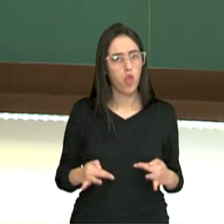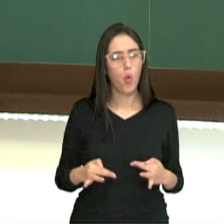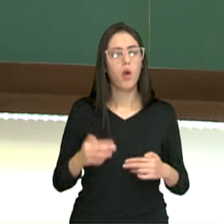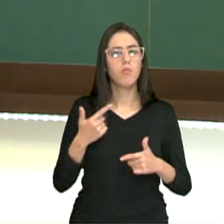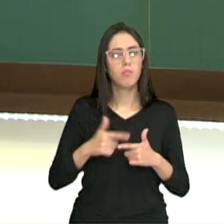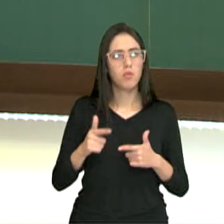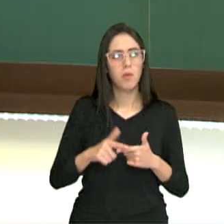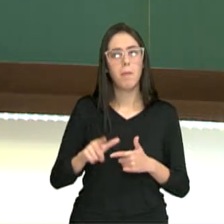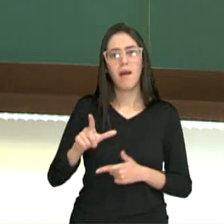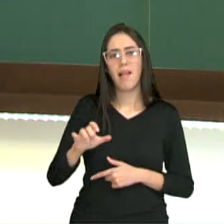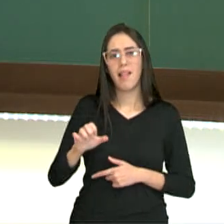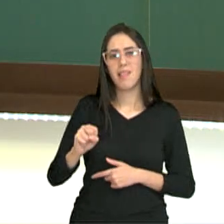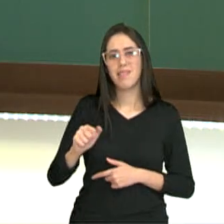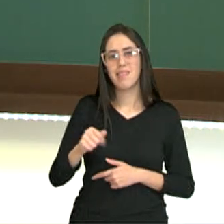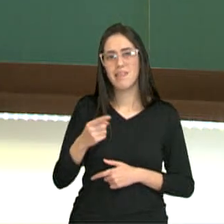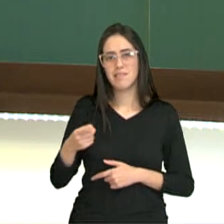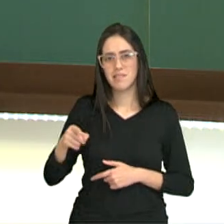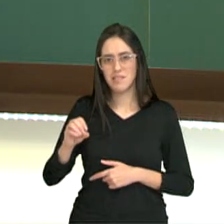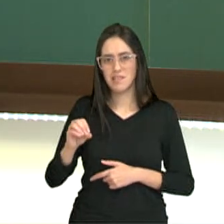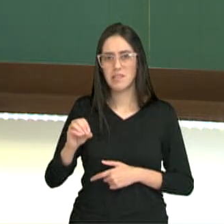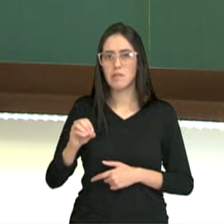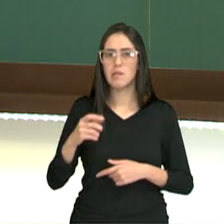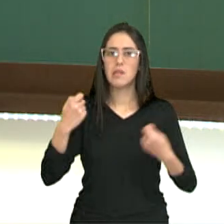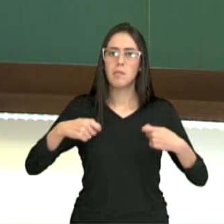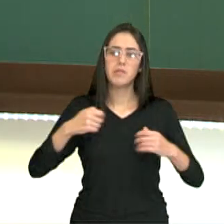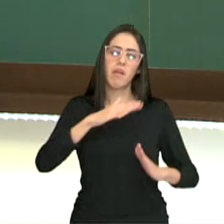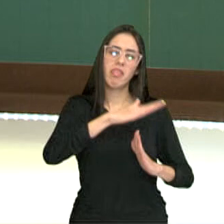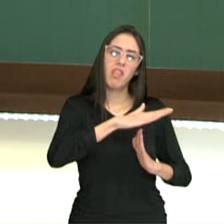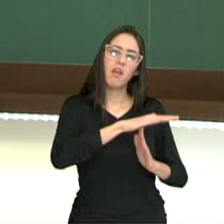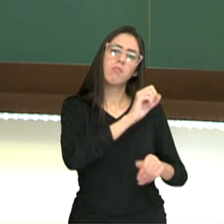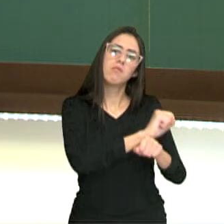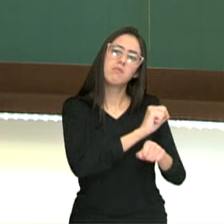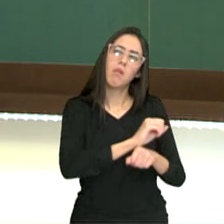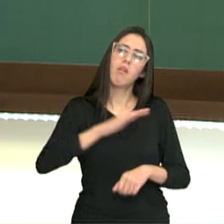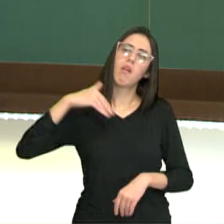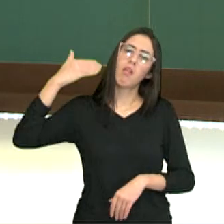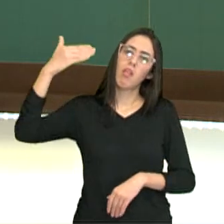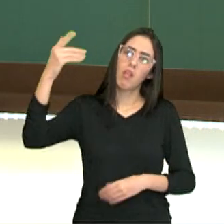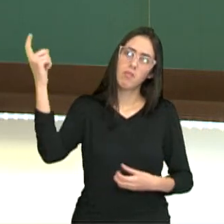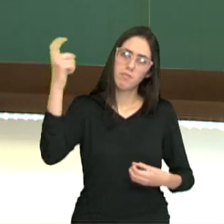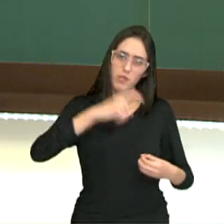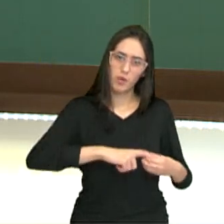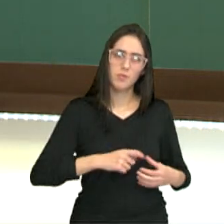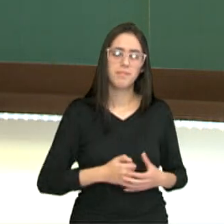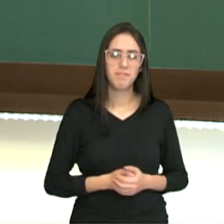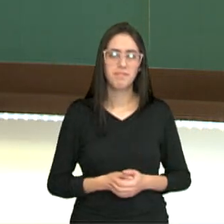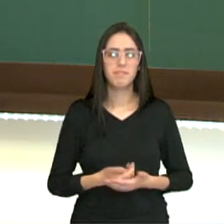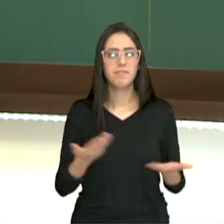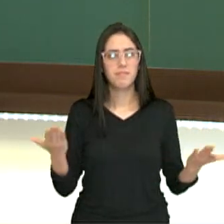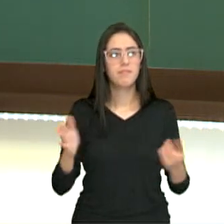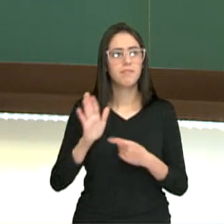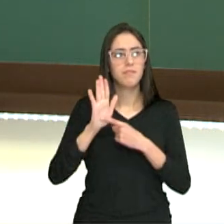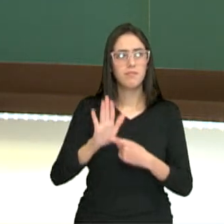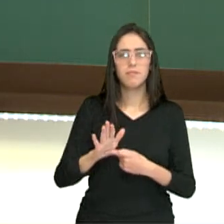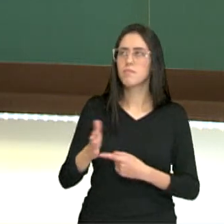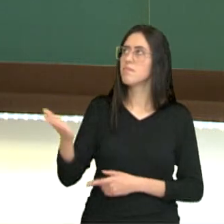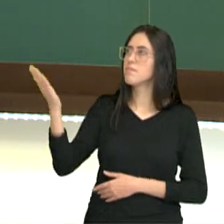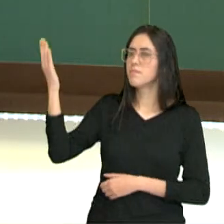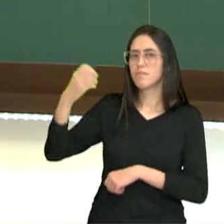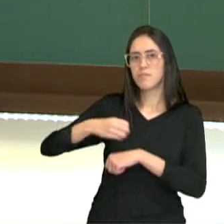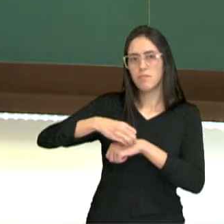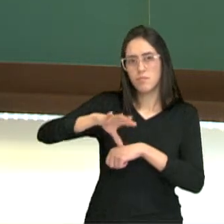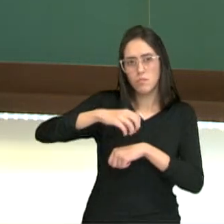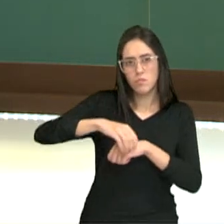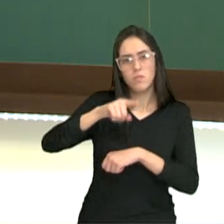você vai acabar ficando muito tempo sem poder realizar essa prática. Eu deixo para vocês aqui, então, algumas sugestões